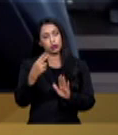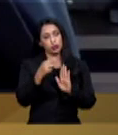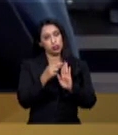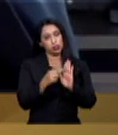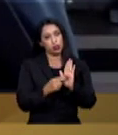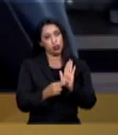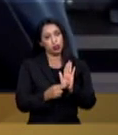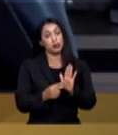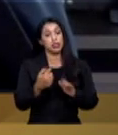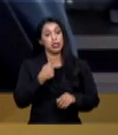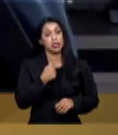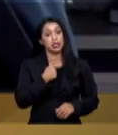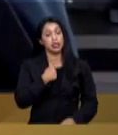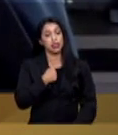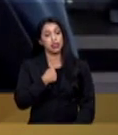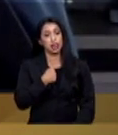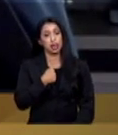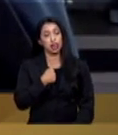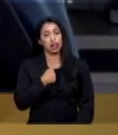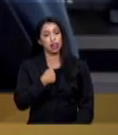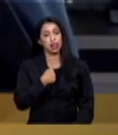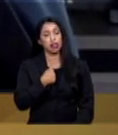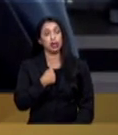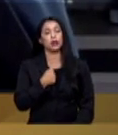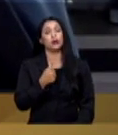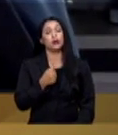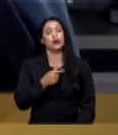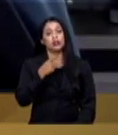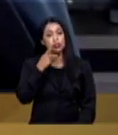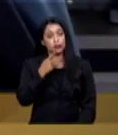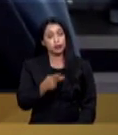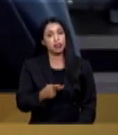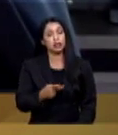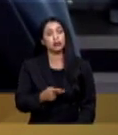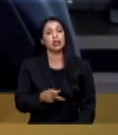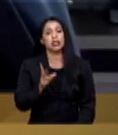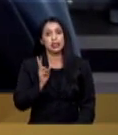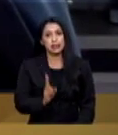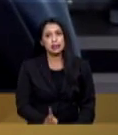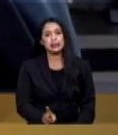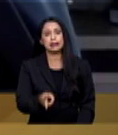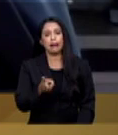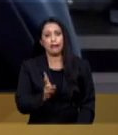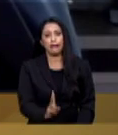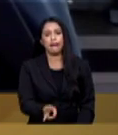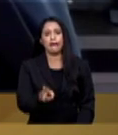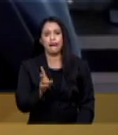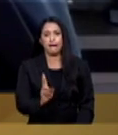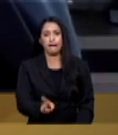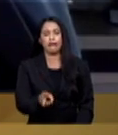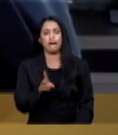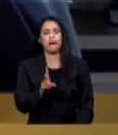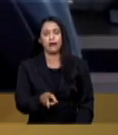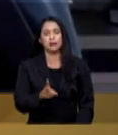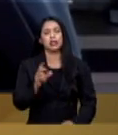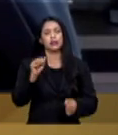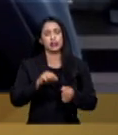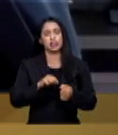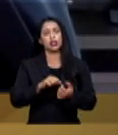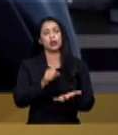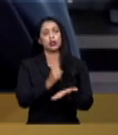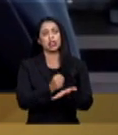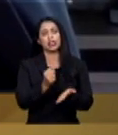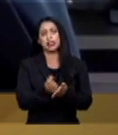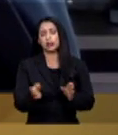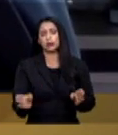eu estou assumindo vêm sendo utilizadas para continuadamente se fazerem